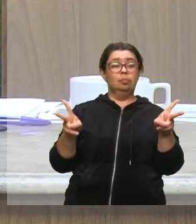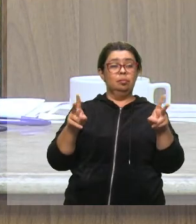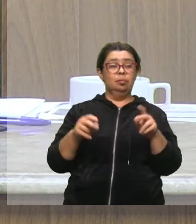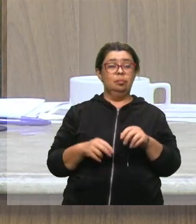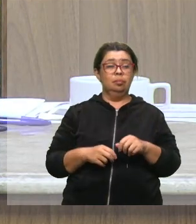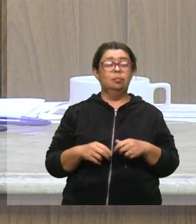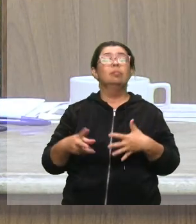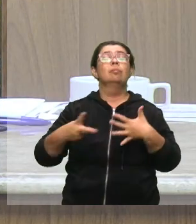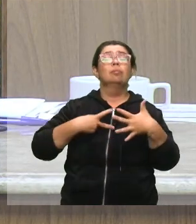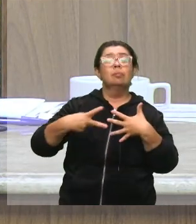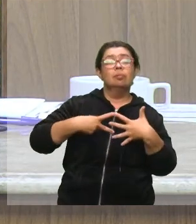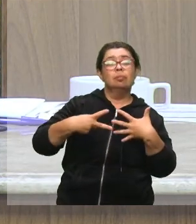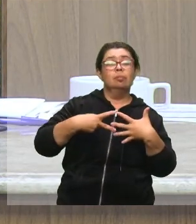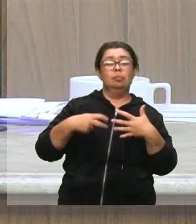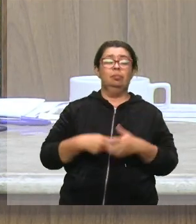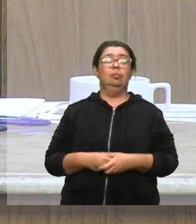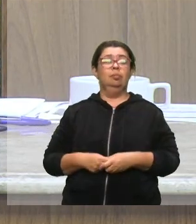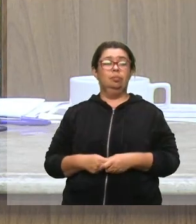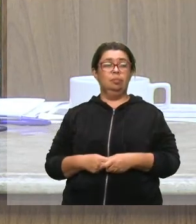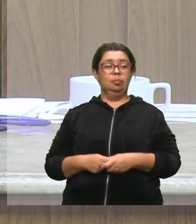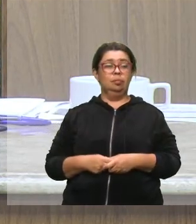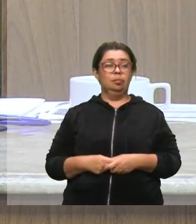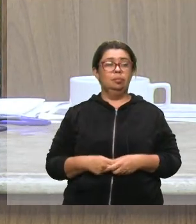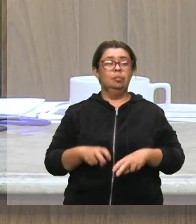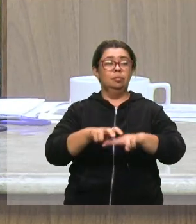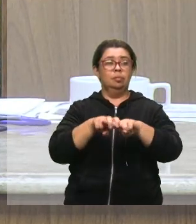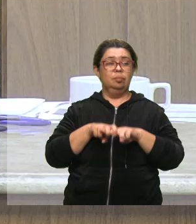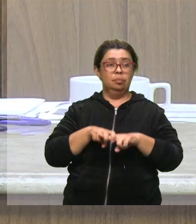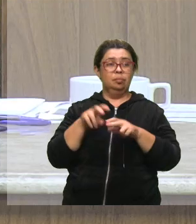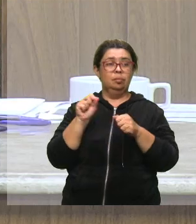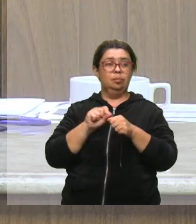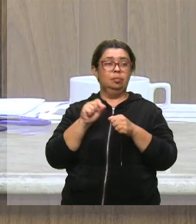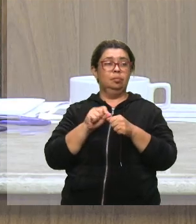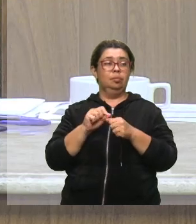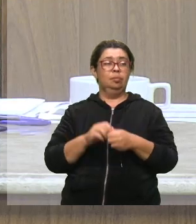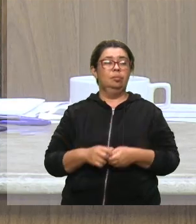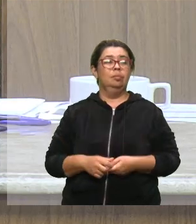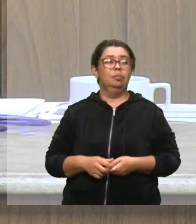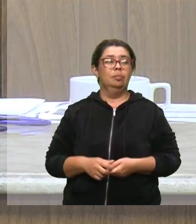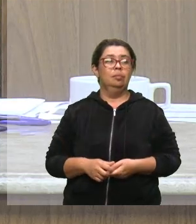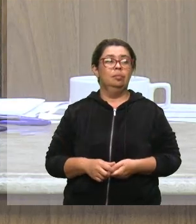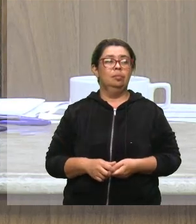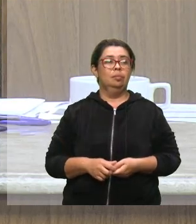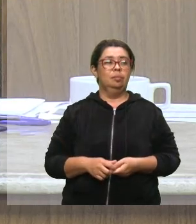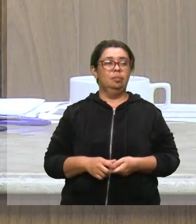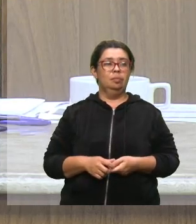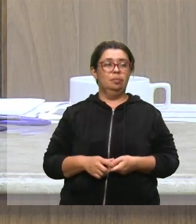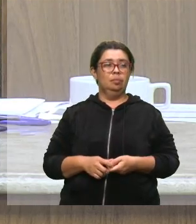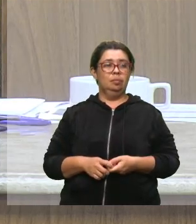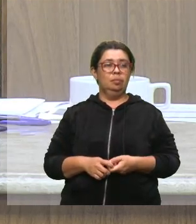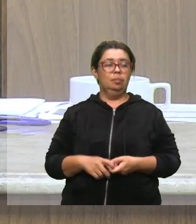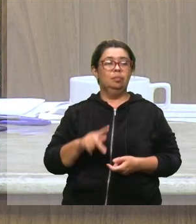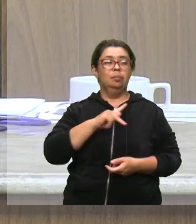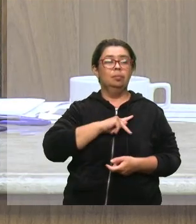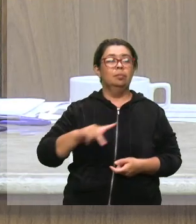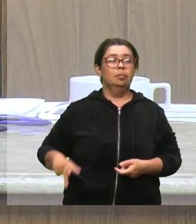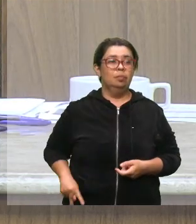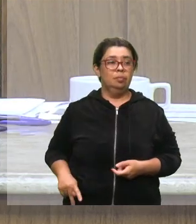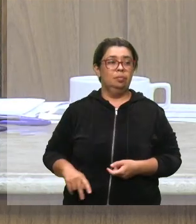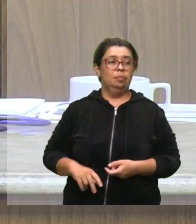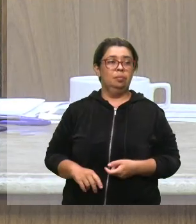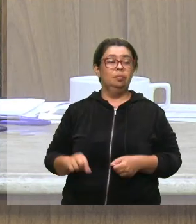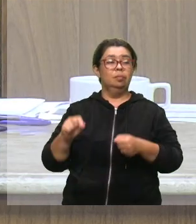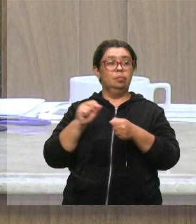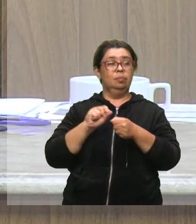mais transparente, dar mais publicidade. Por isso até que a gente fez essa campanha aí que o presidente autorizou, liberou, dos